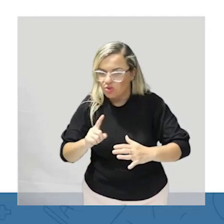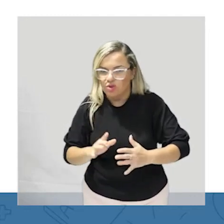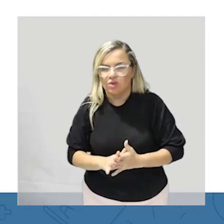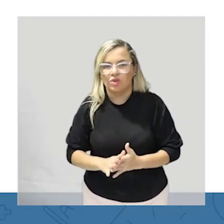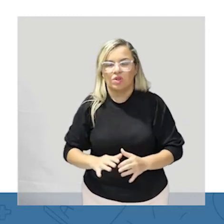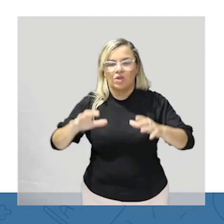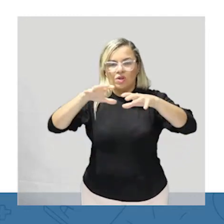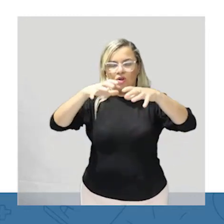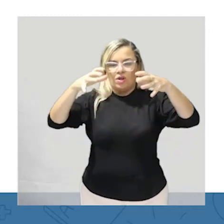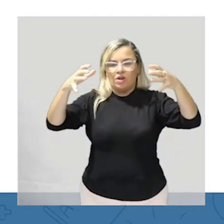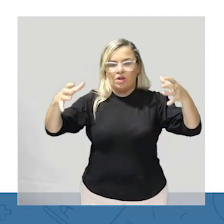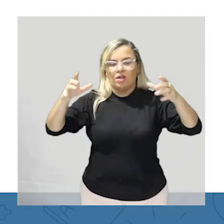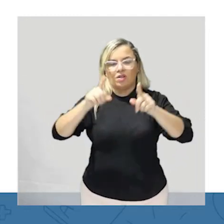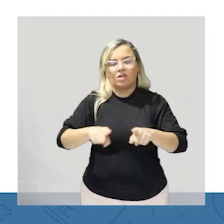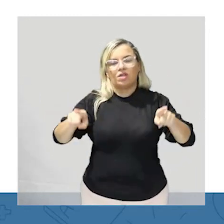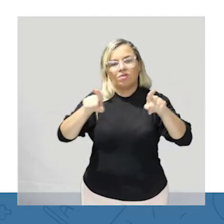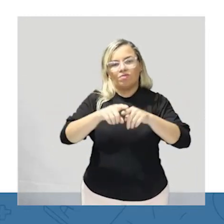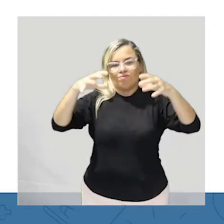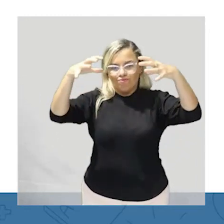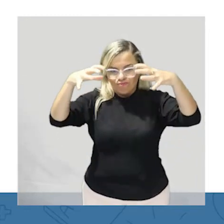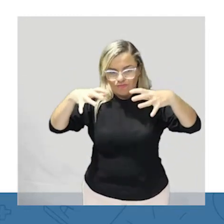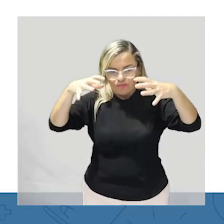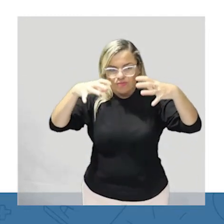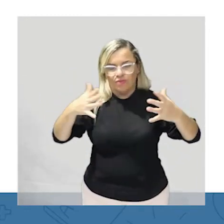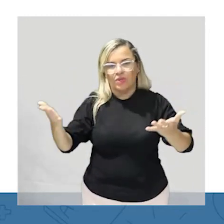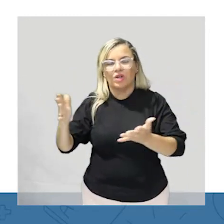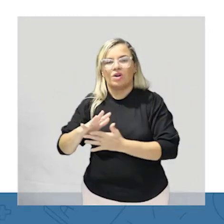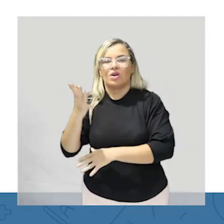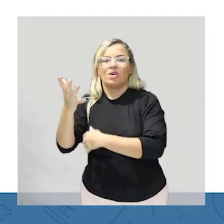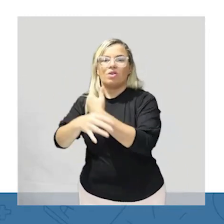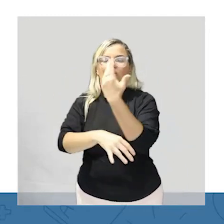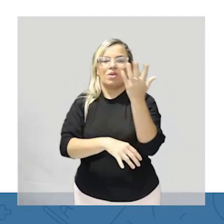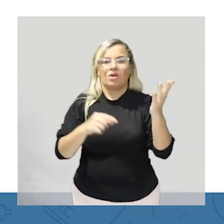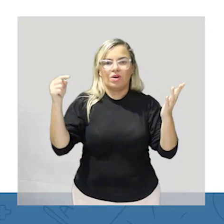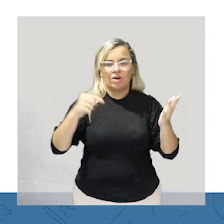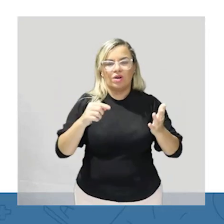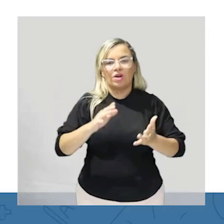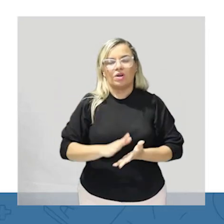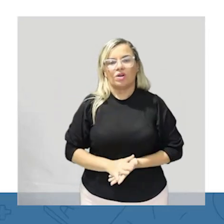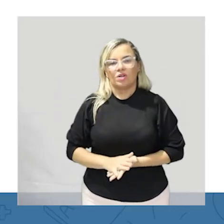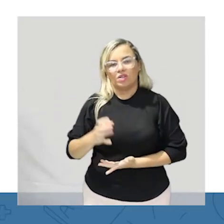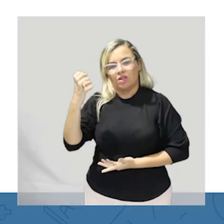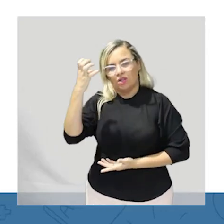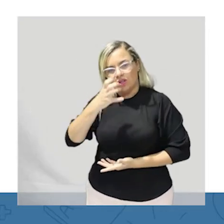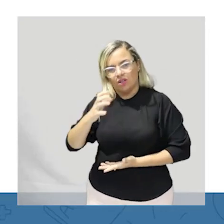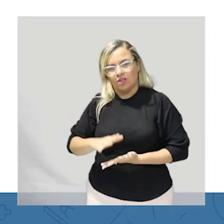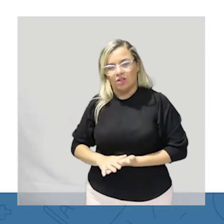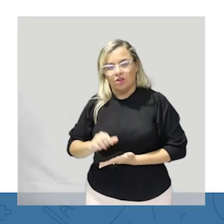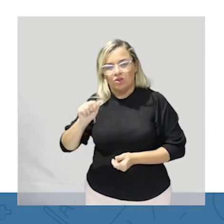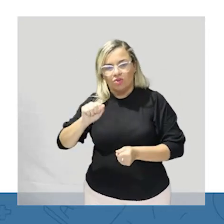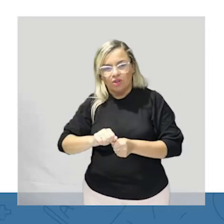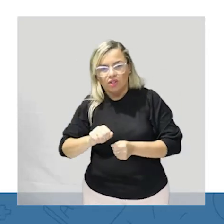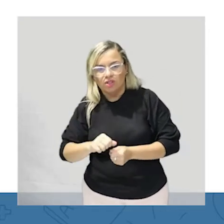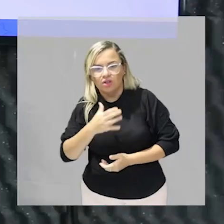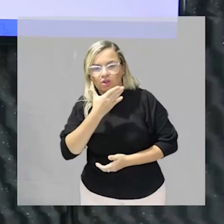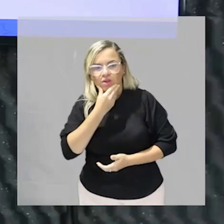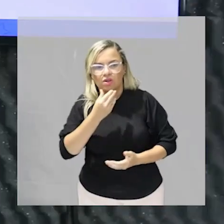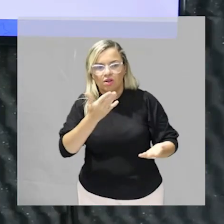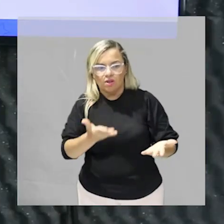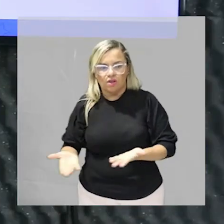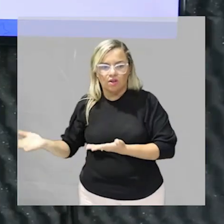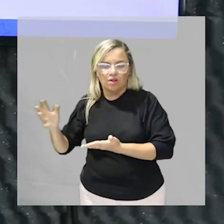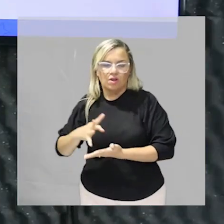um problema, tá certo, ambiental agravado pela ação antrópica, conhecido como